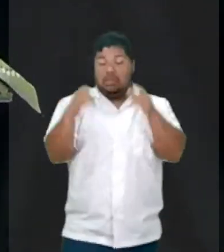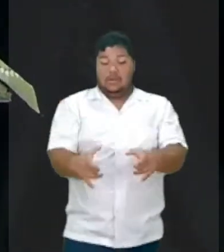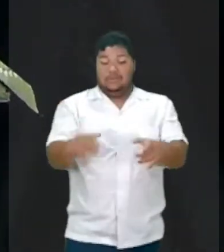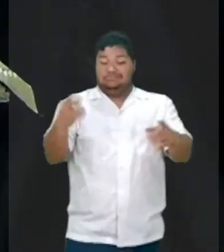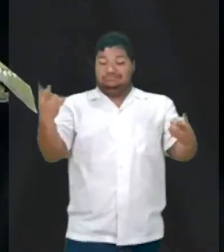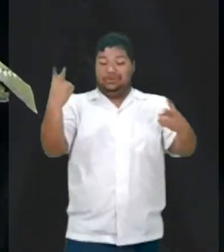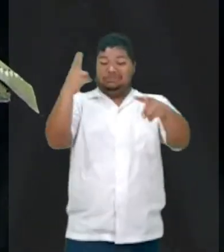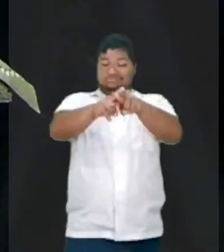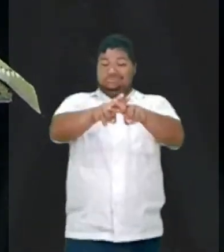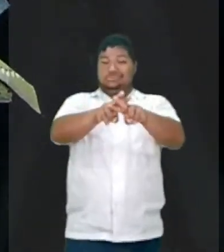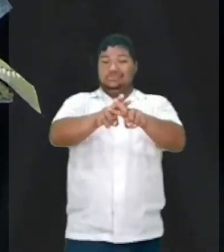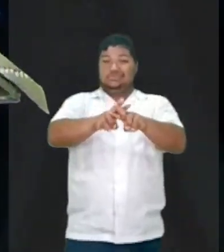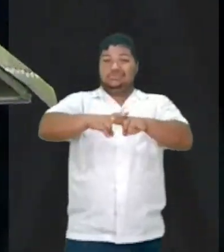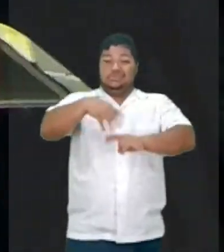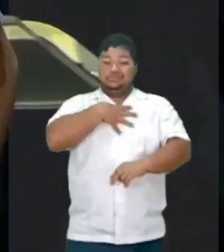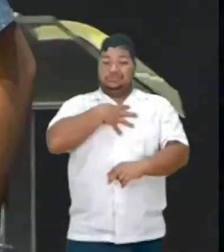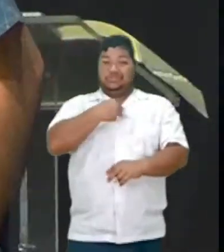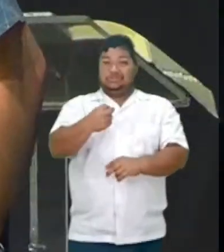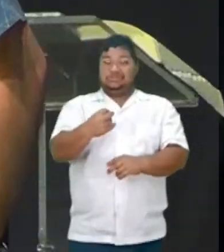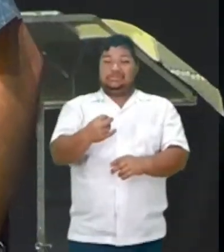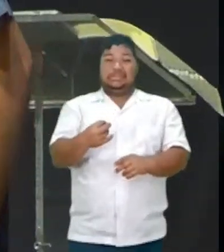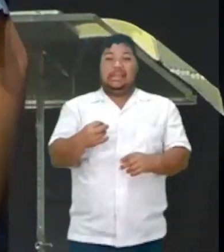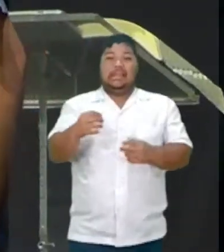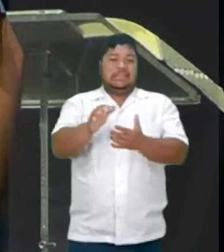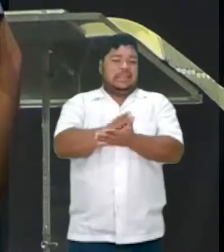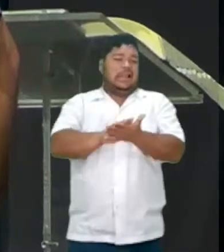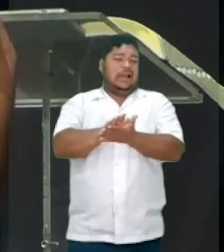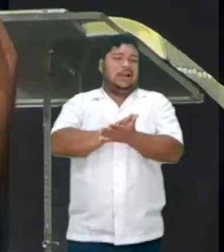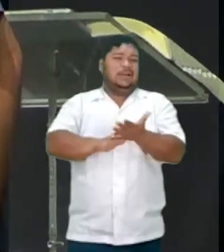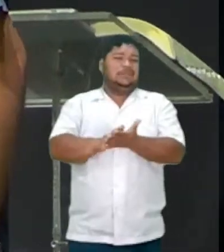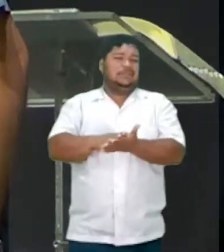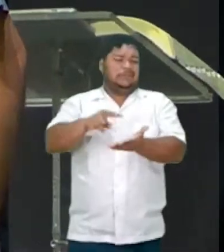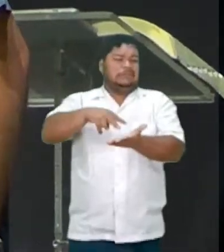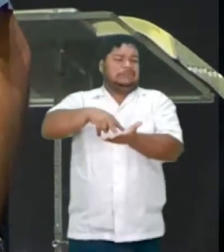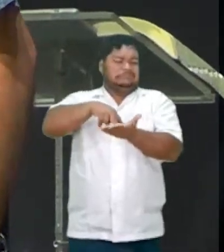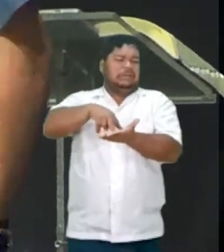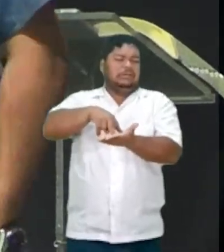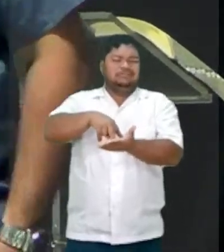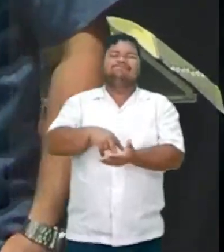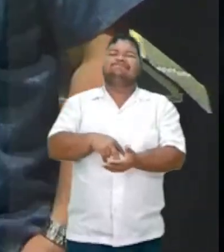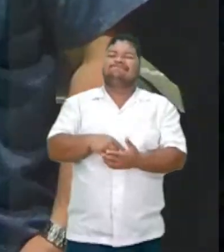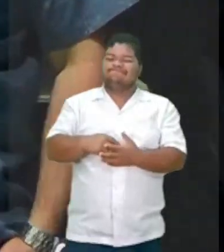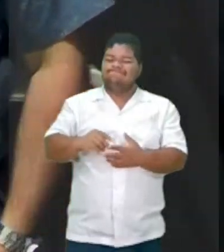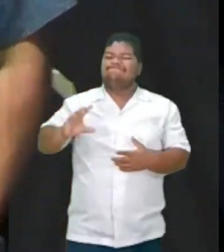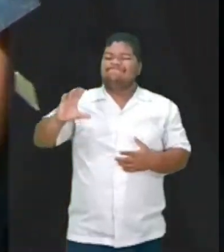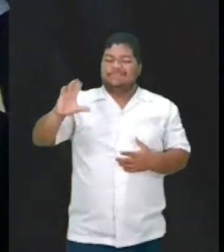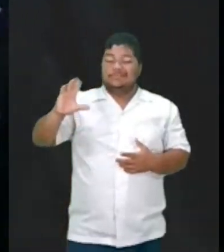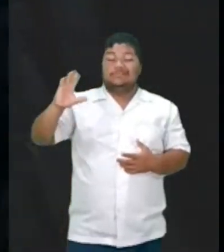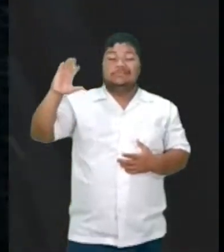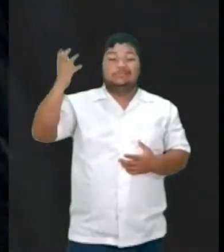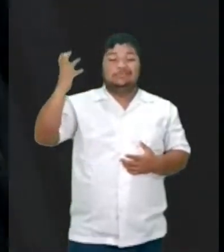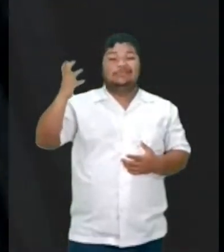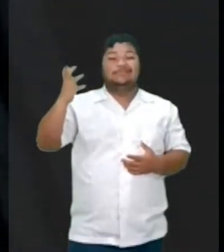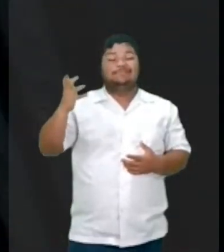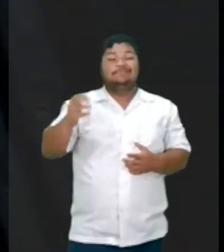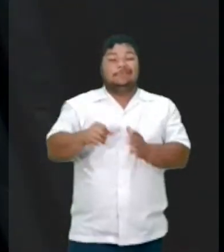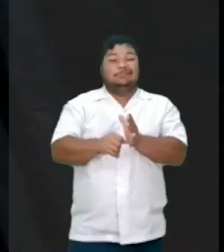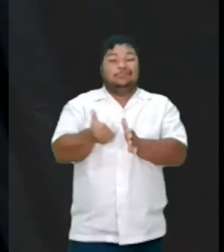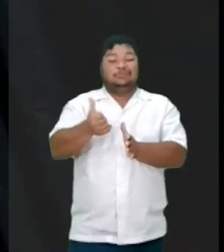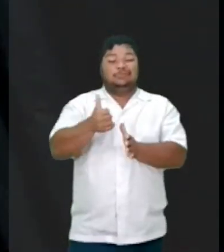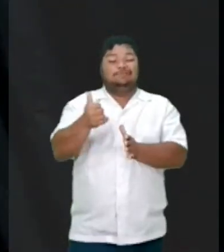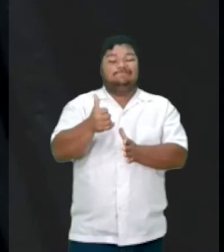seus filhos, não deixará nada em pé. Isso aconteceu. A primeira invasão dos